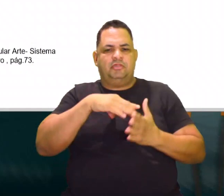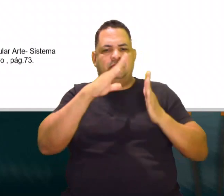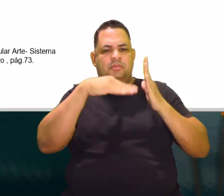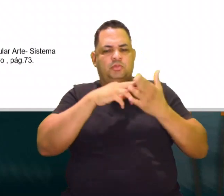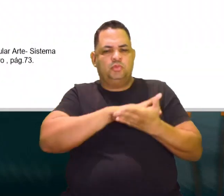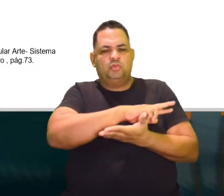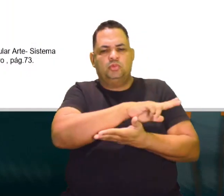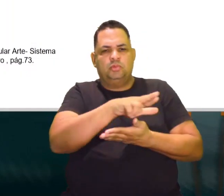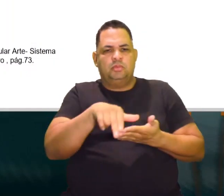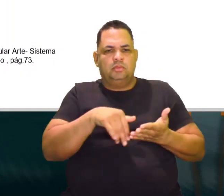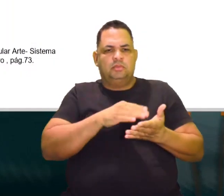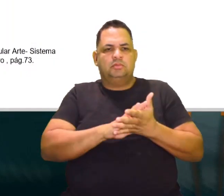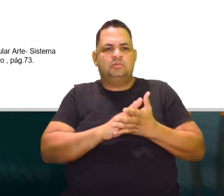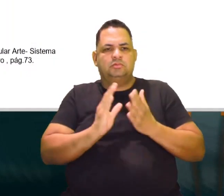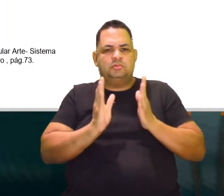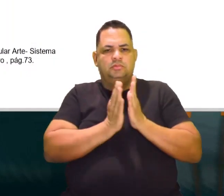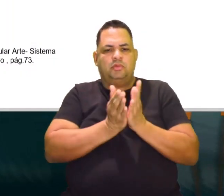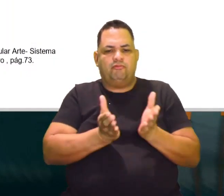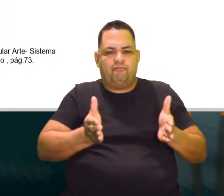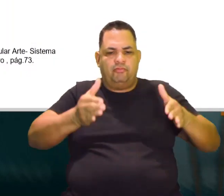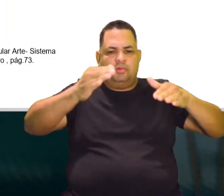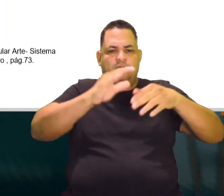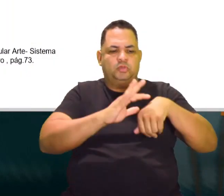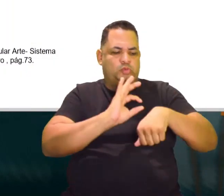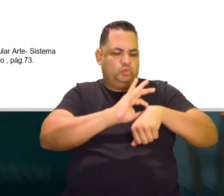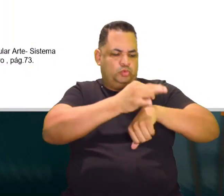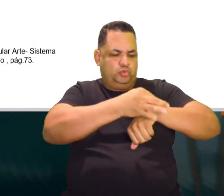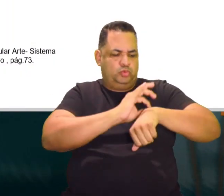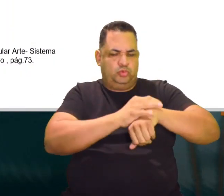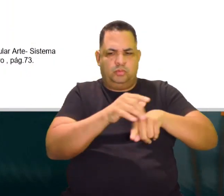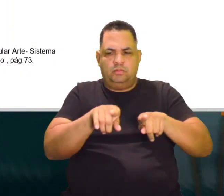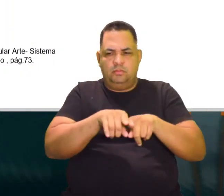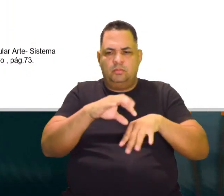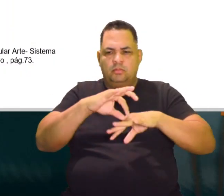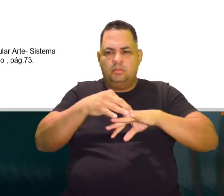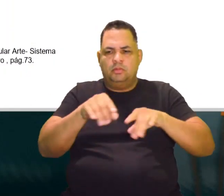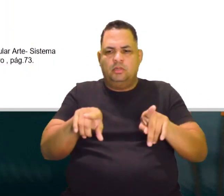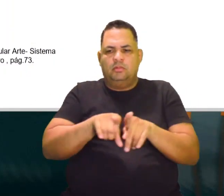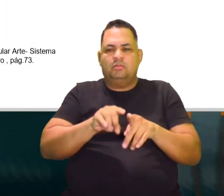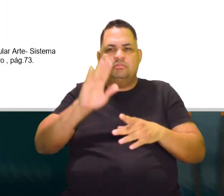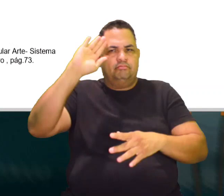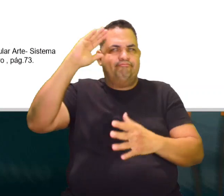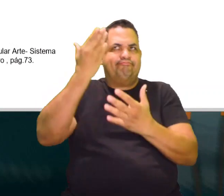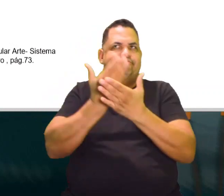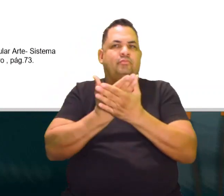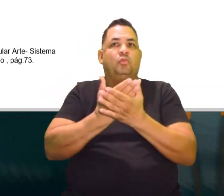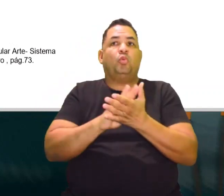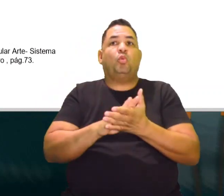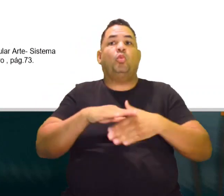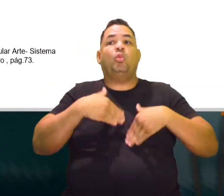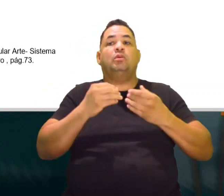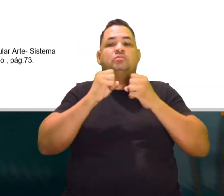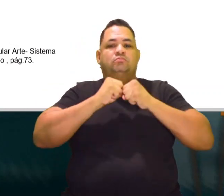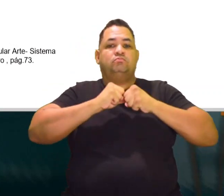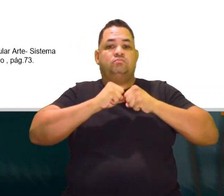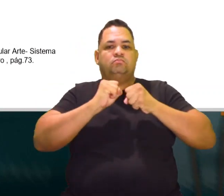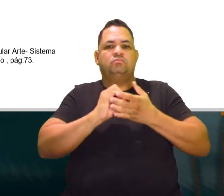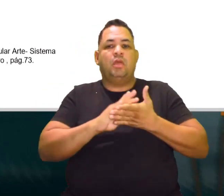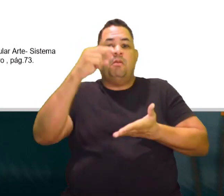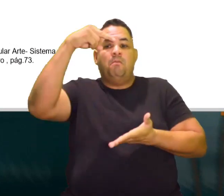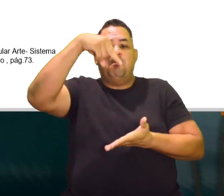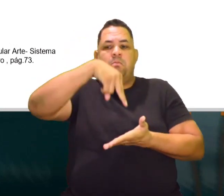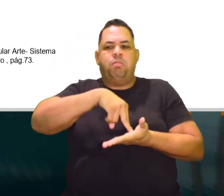pinturas, vasos, joias, eram colocados, acreditando que quando o faraó acordasse, ele encontraria ali todos